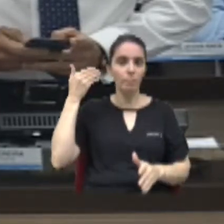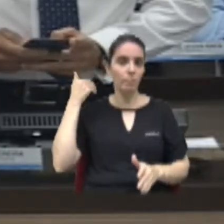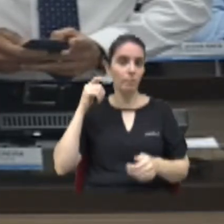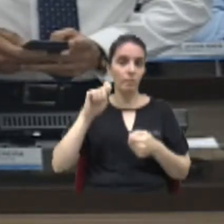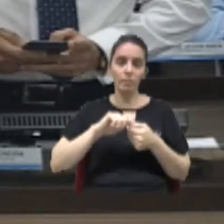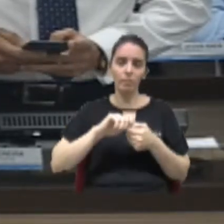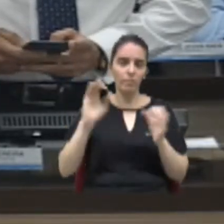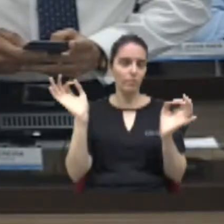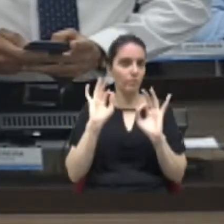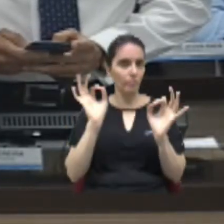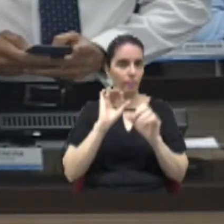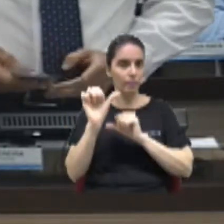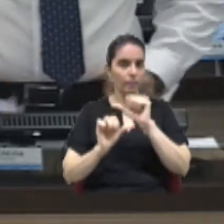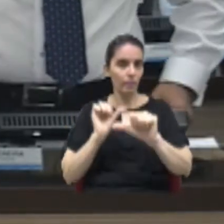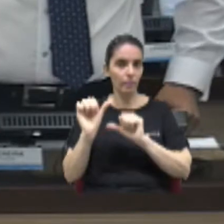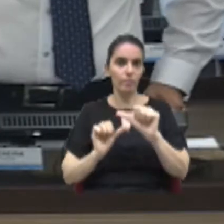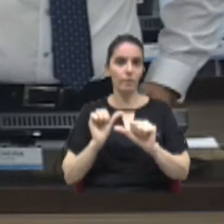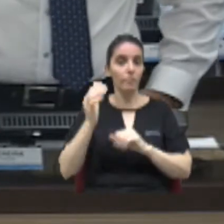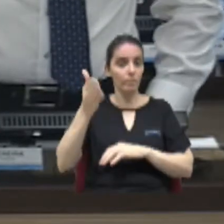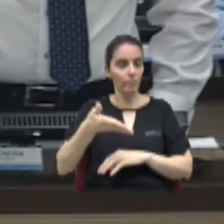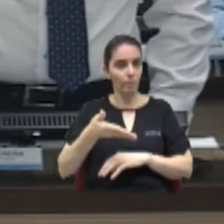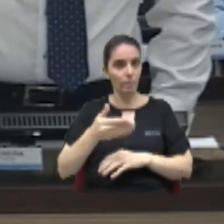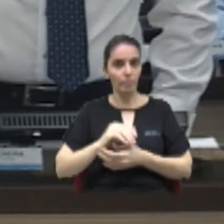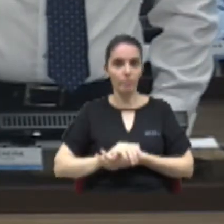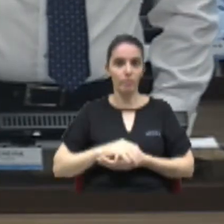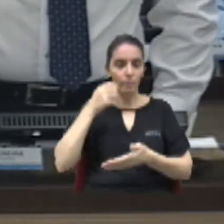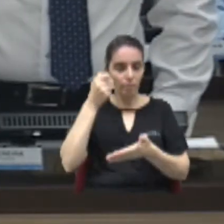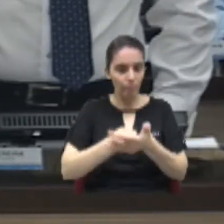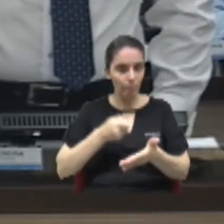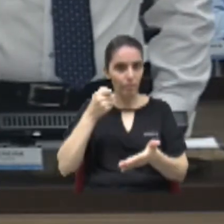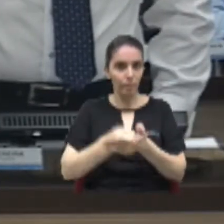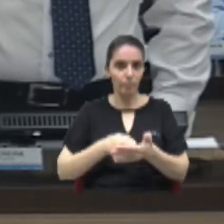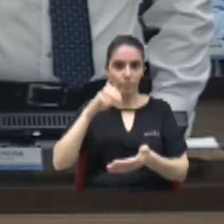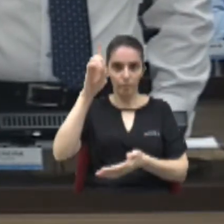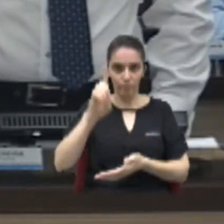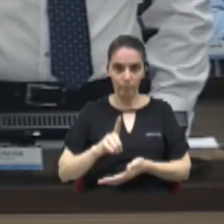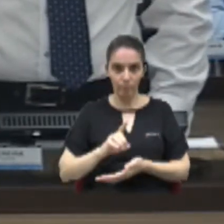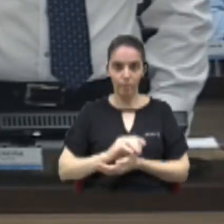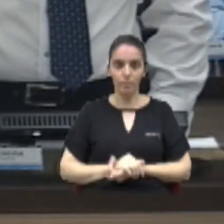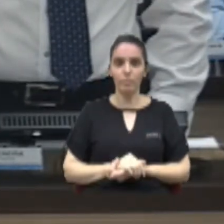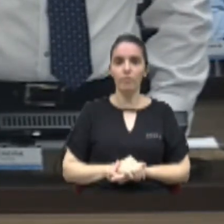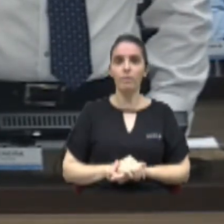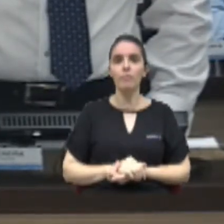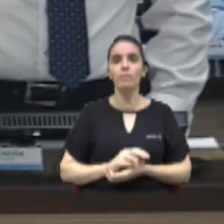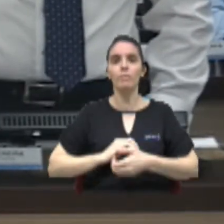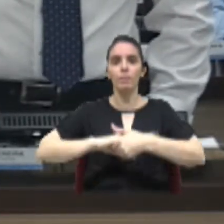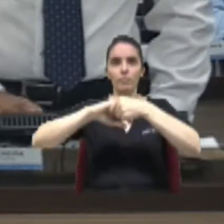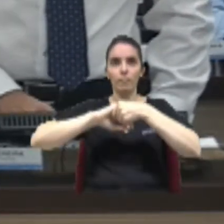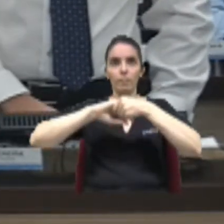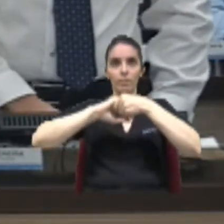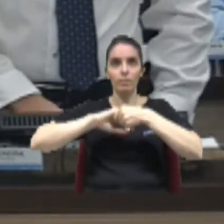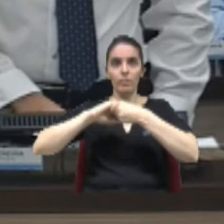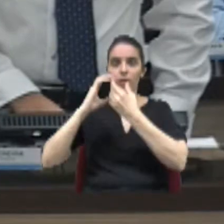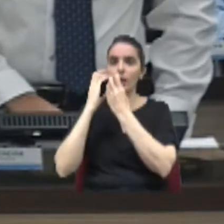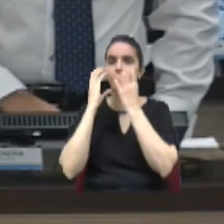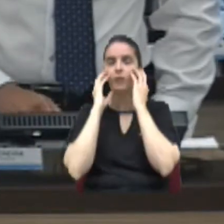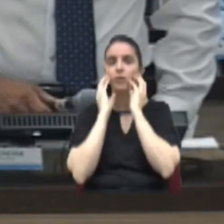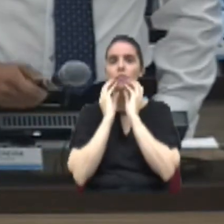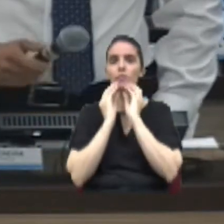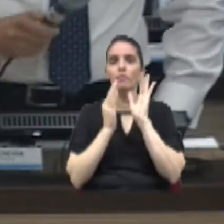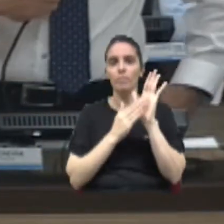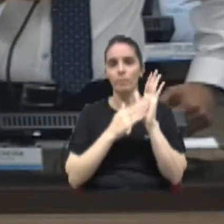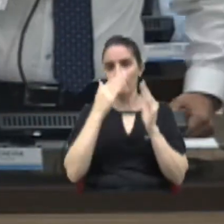Pereira. Por diversas vezes eu sou colocada e questionada por falar difícil demais,